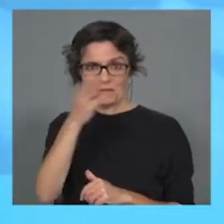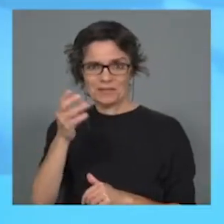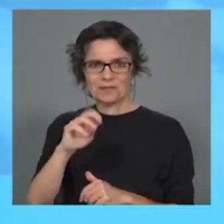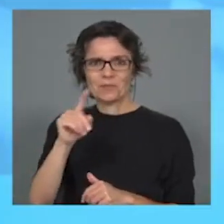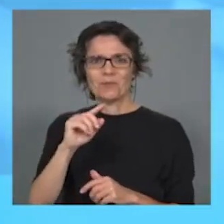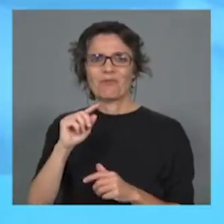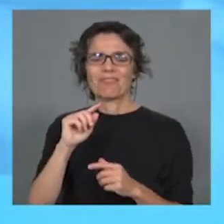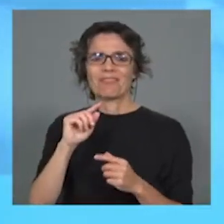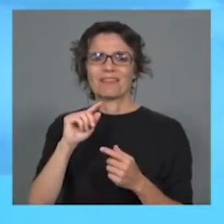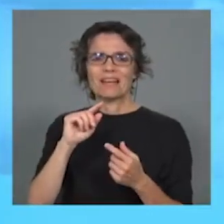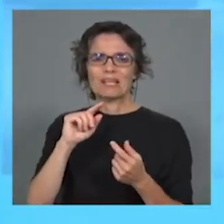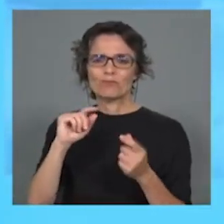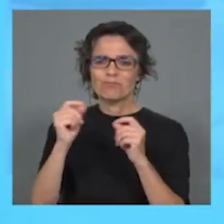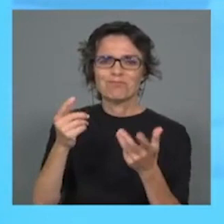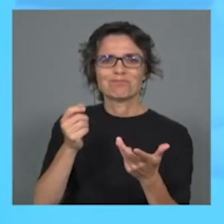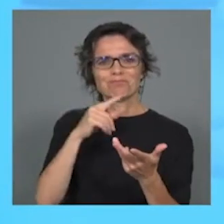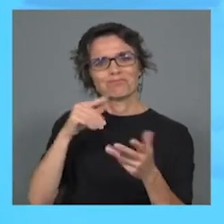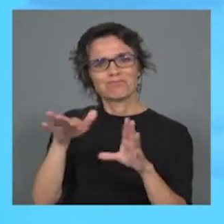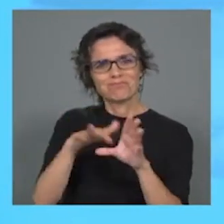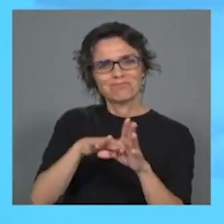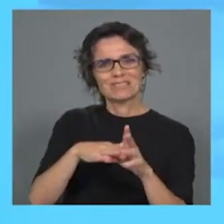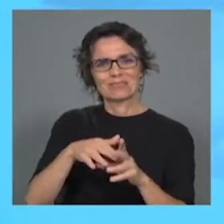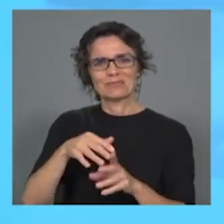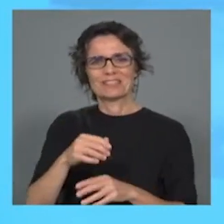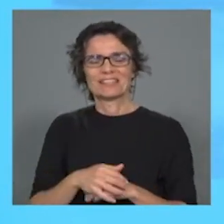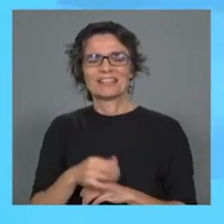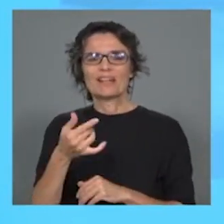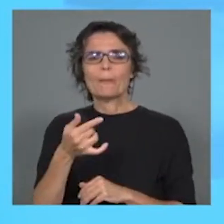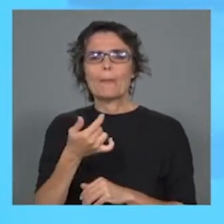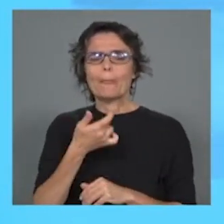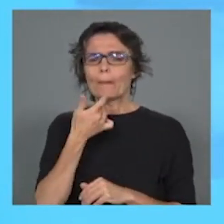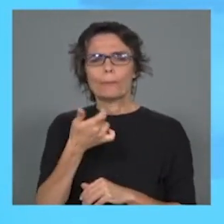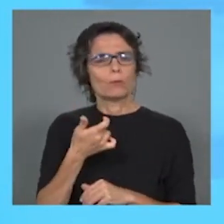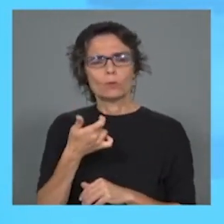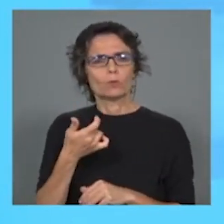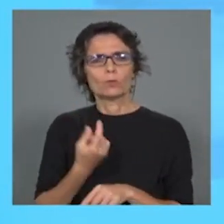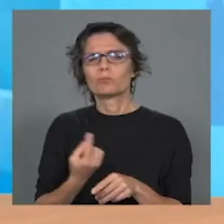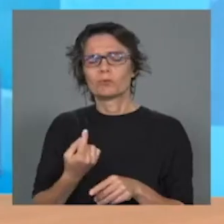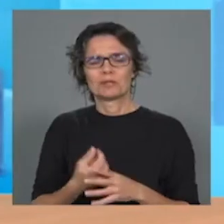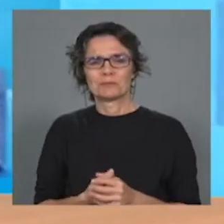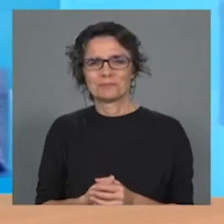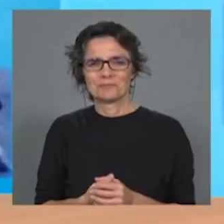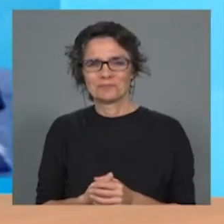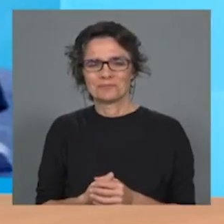decorrer e poderão participar. O que é que vos leva então a organizar este momento? A questão